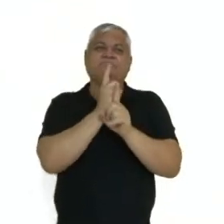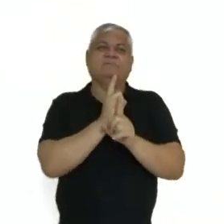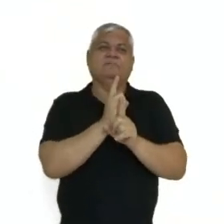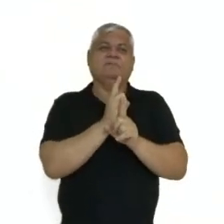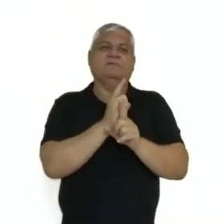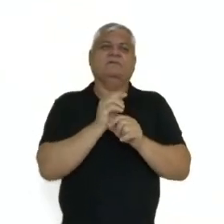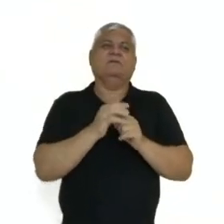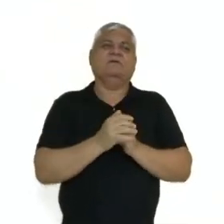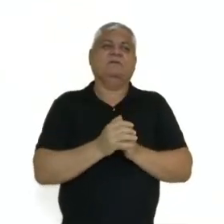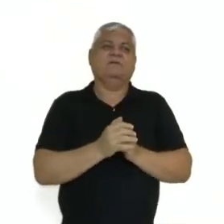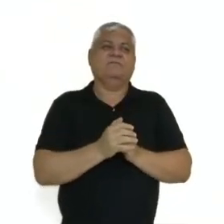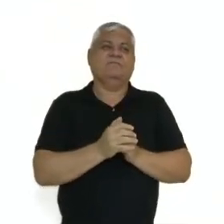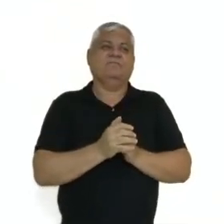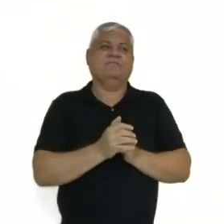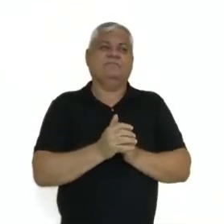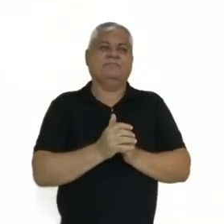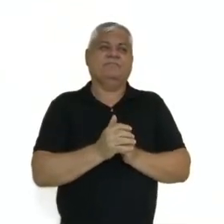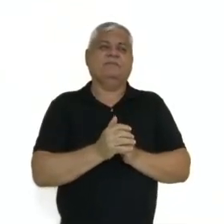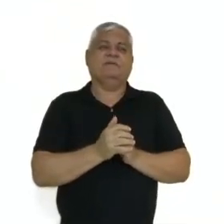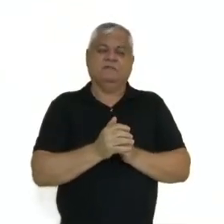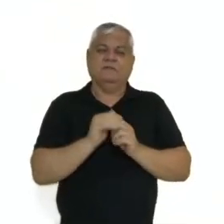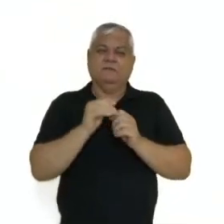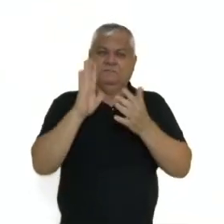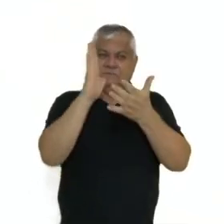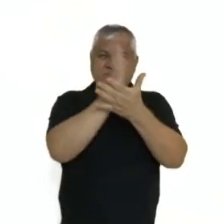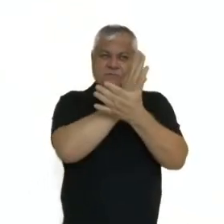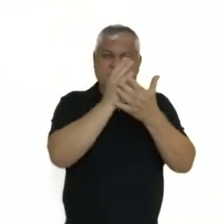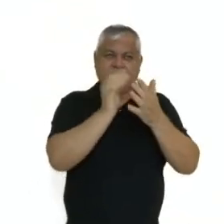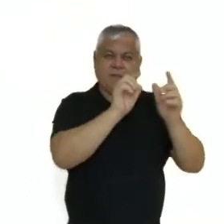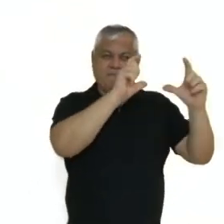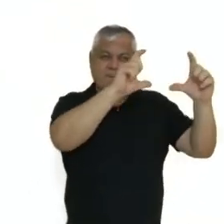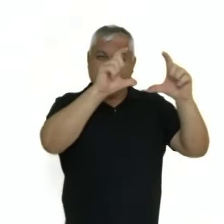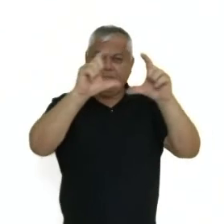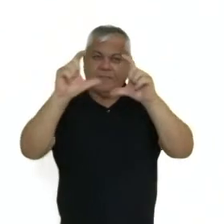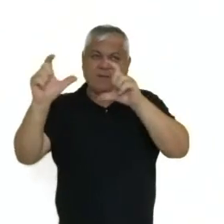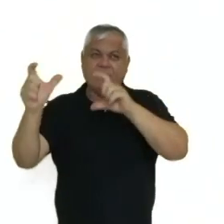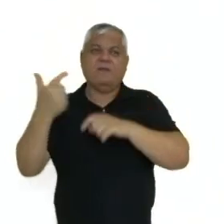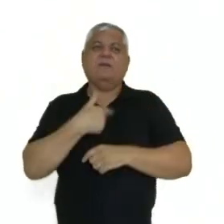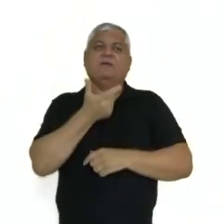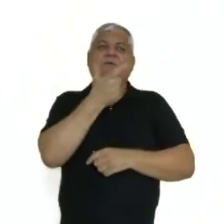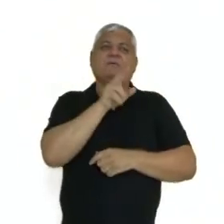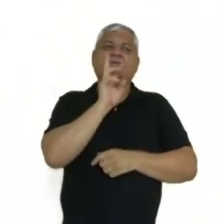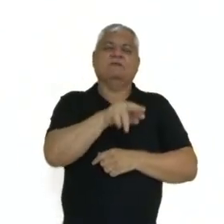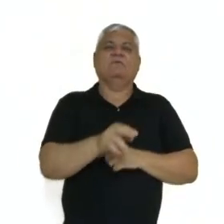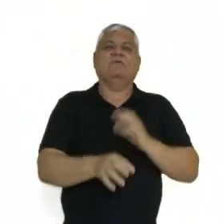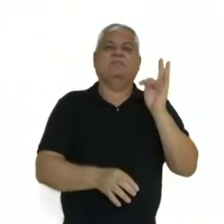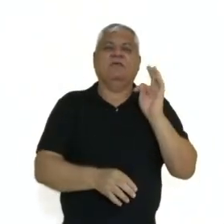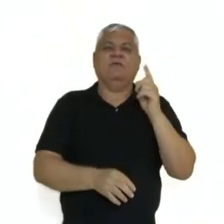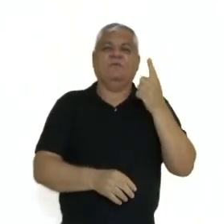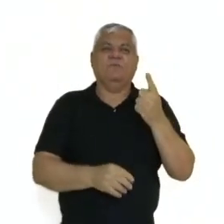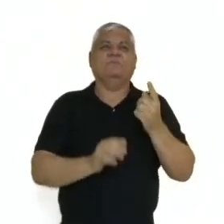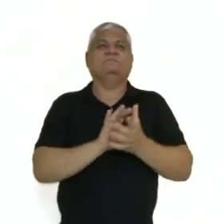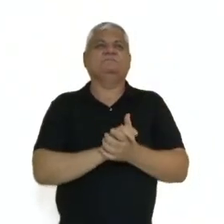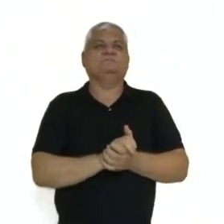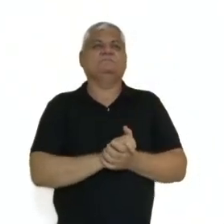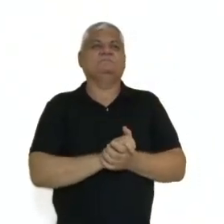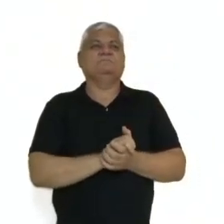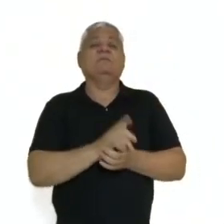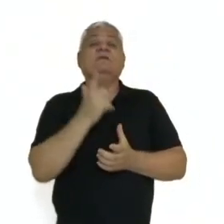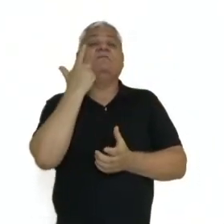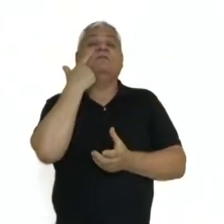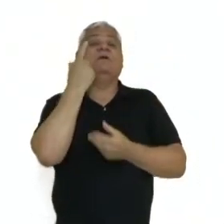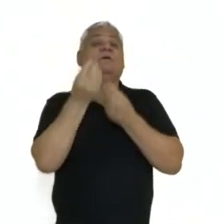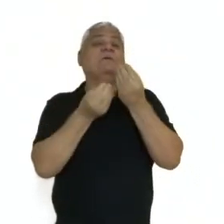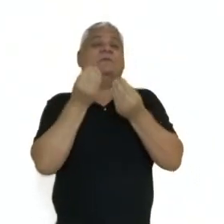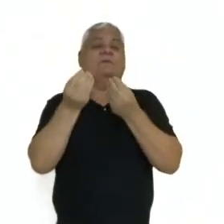com essa com essas a divisão né resolvendo eu chego com nesses termos aqui certo gente então